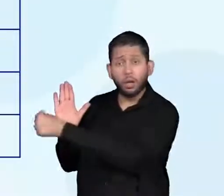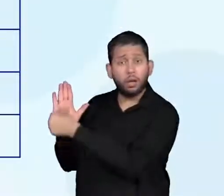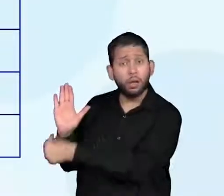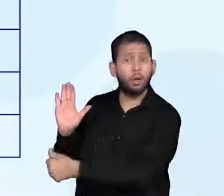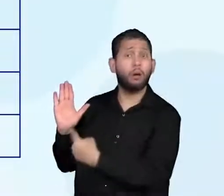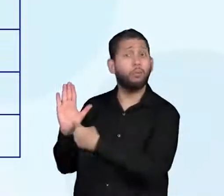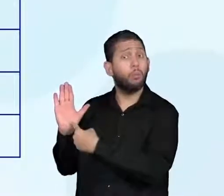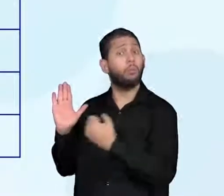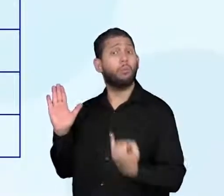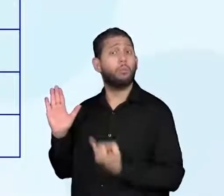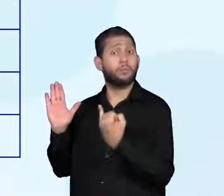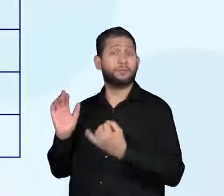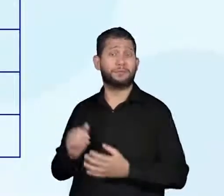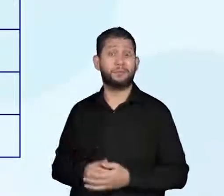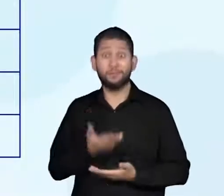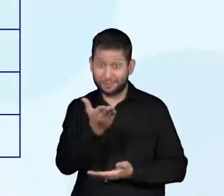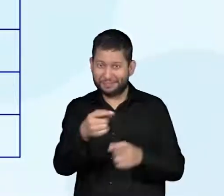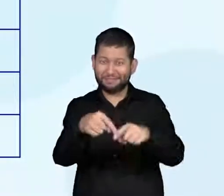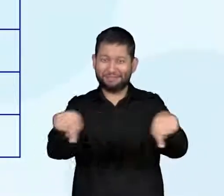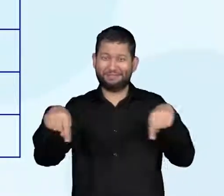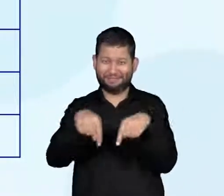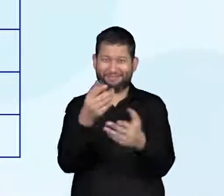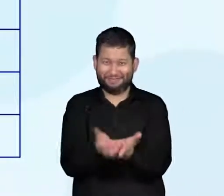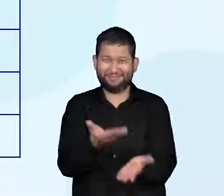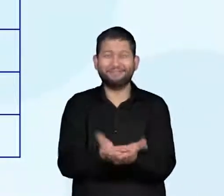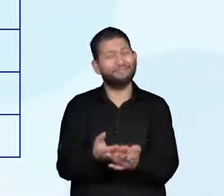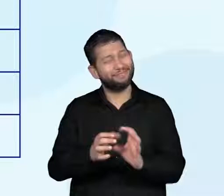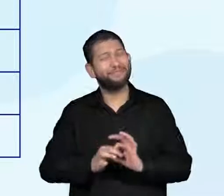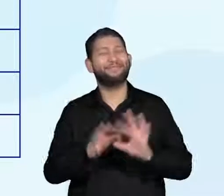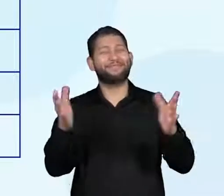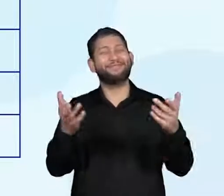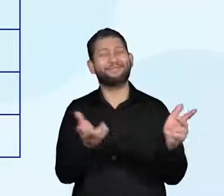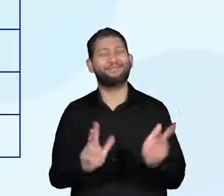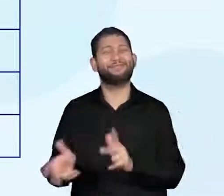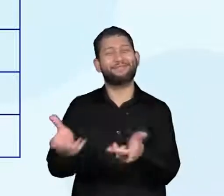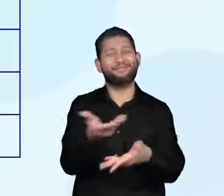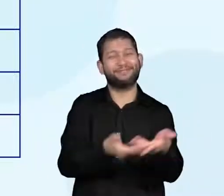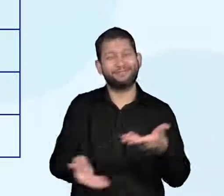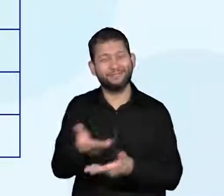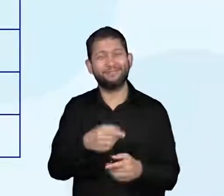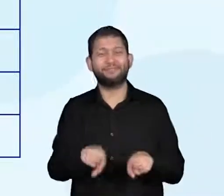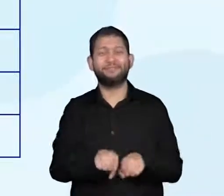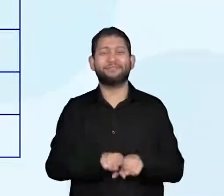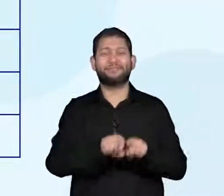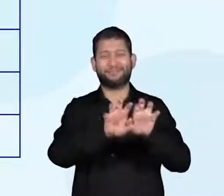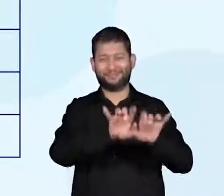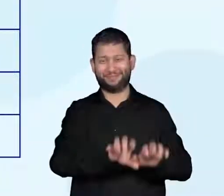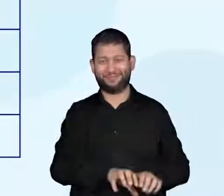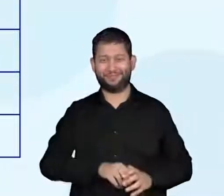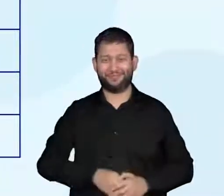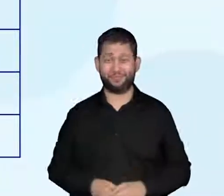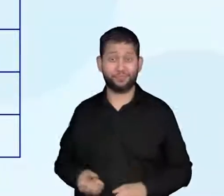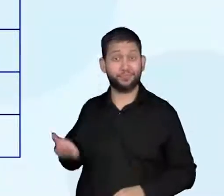na sala de aula, tá bom? Então, começa pelo título. Geralmente o título aí é o nome do elemento que